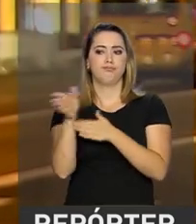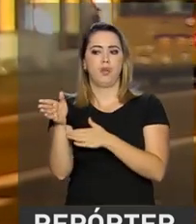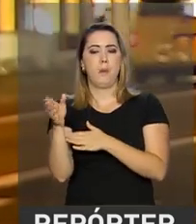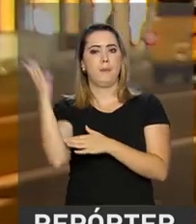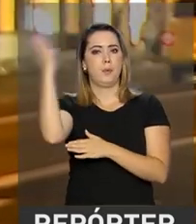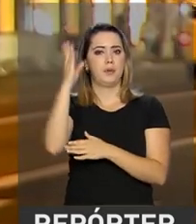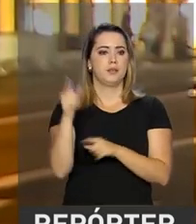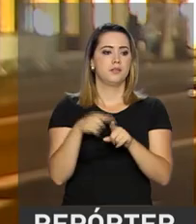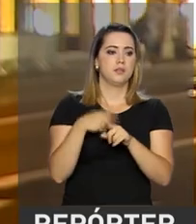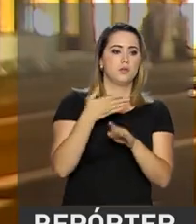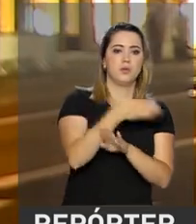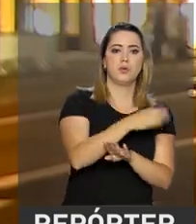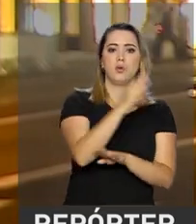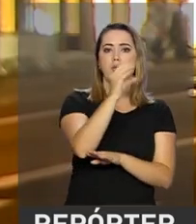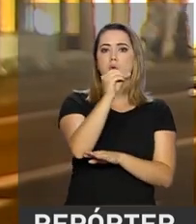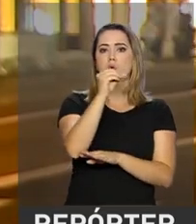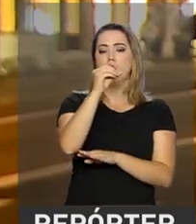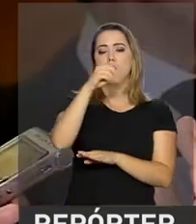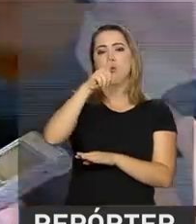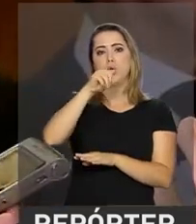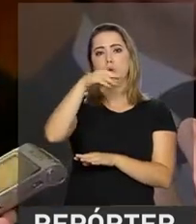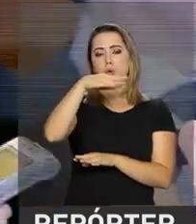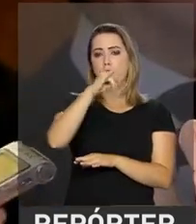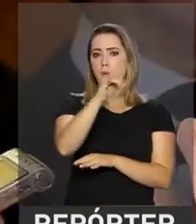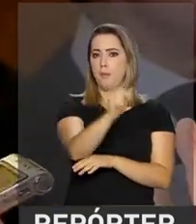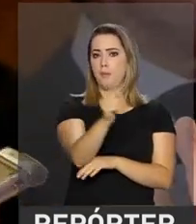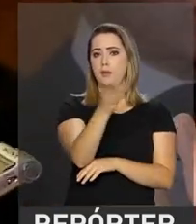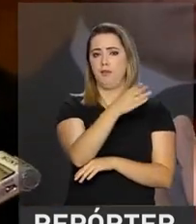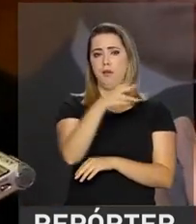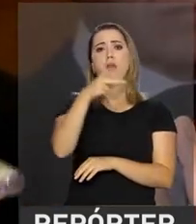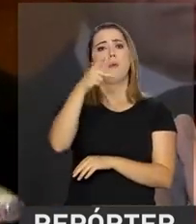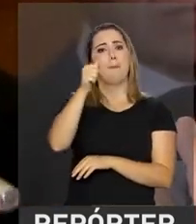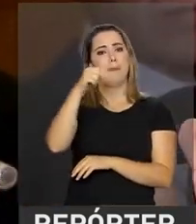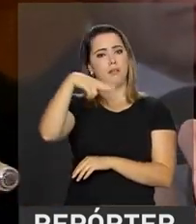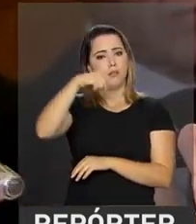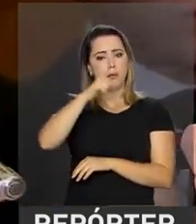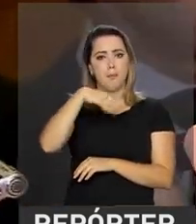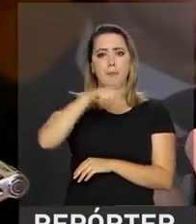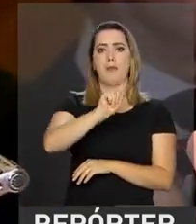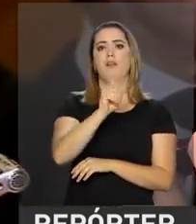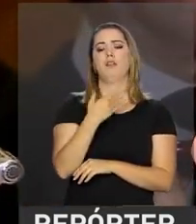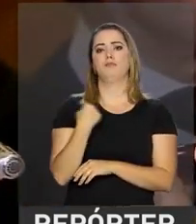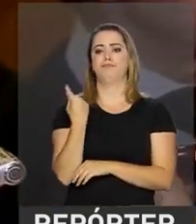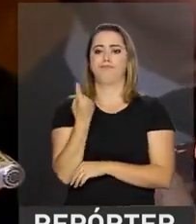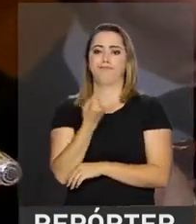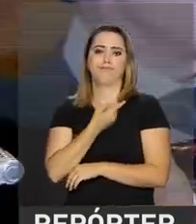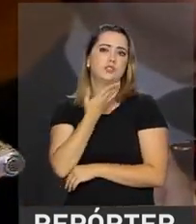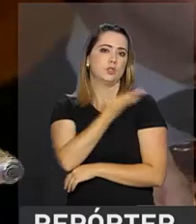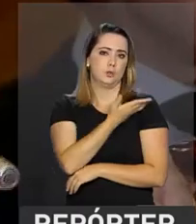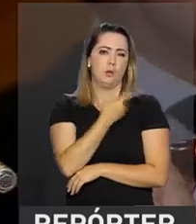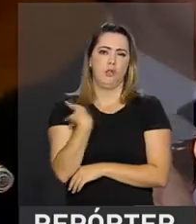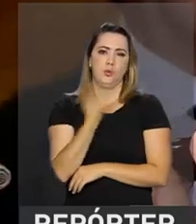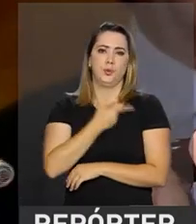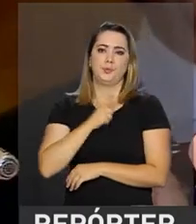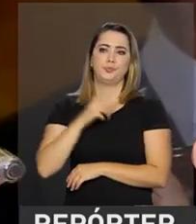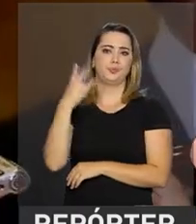para o Brasil quanto para a Colômbia e Panamá. Nós temos mais de 30 mil refugiados no Brasil,